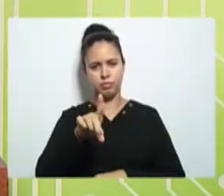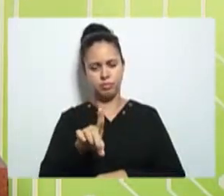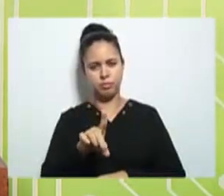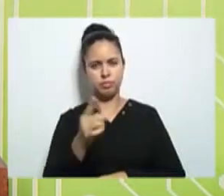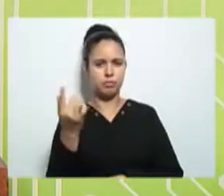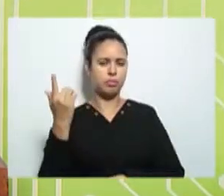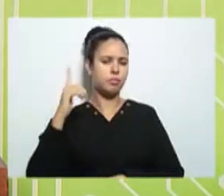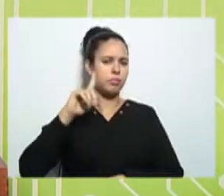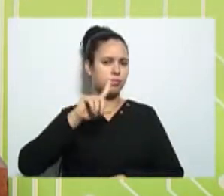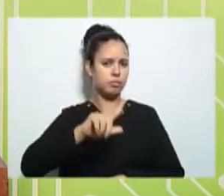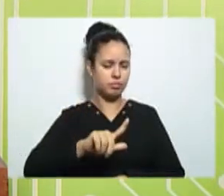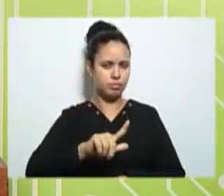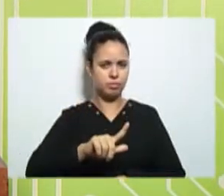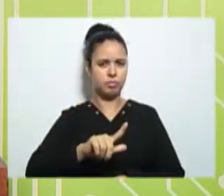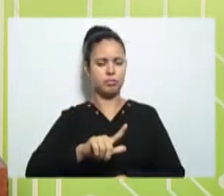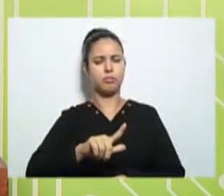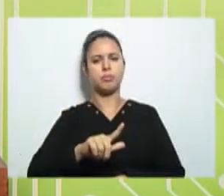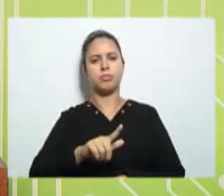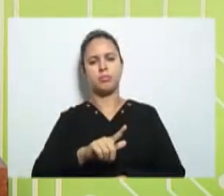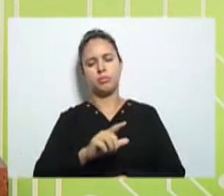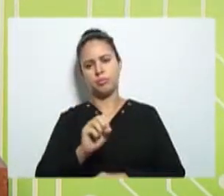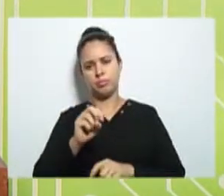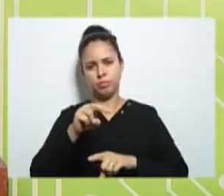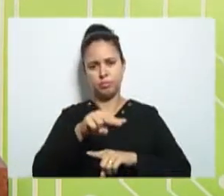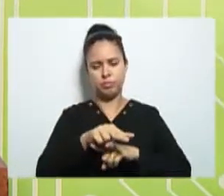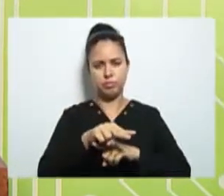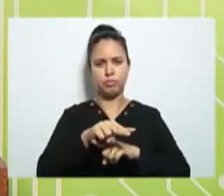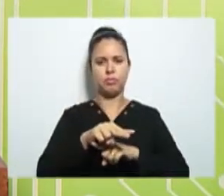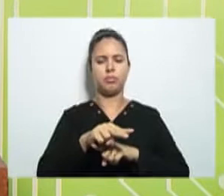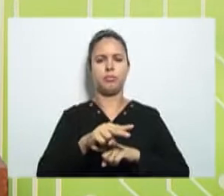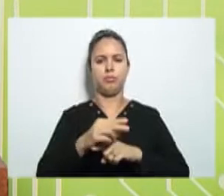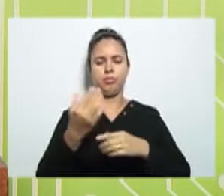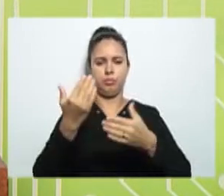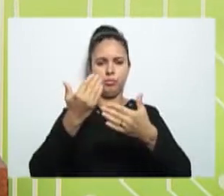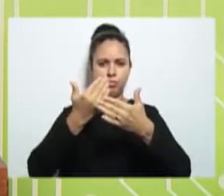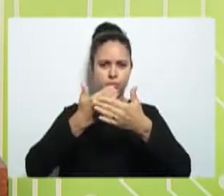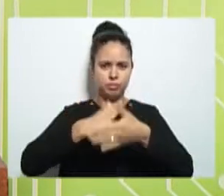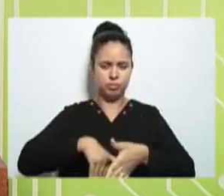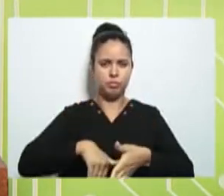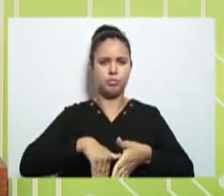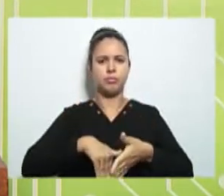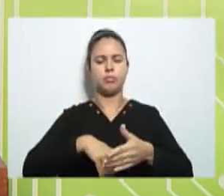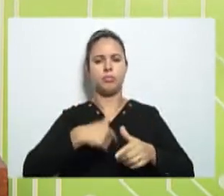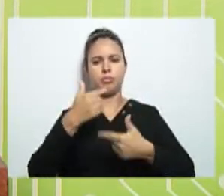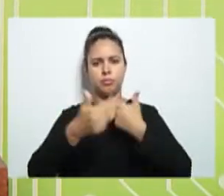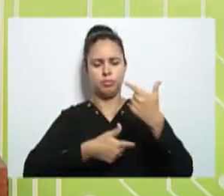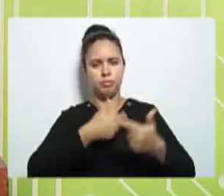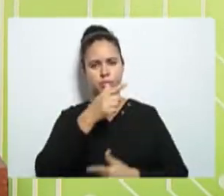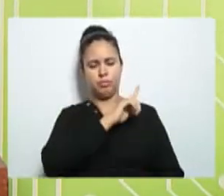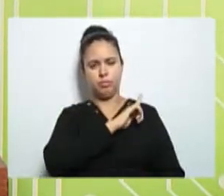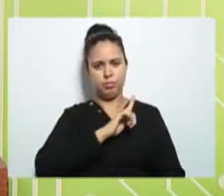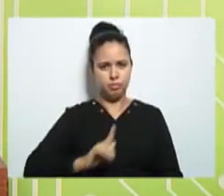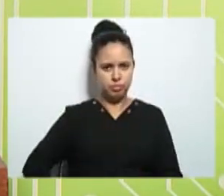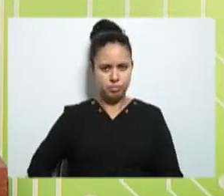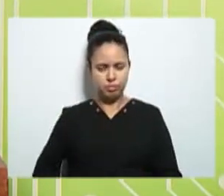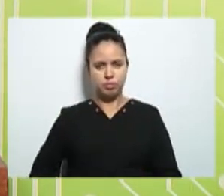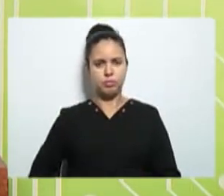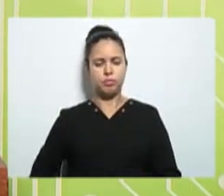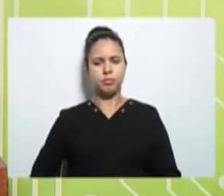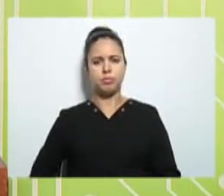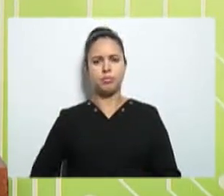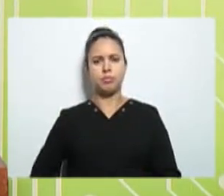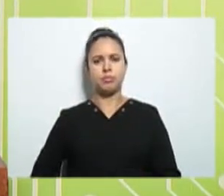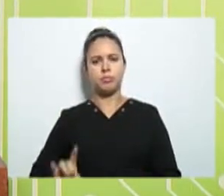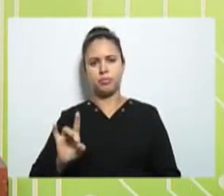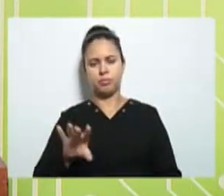em seleções de concurso público, conseguiram um emprego público, que é o que a maioria do pessoal busca, só